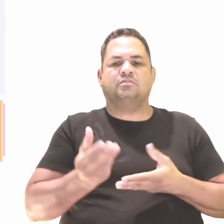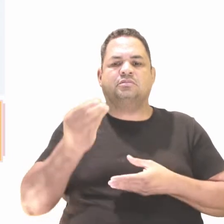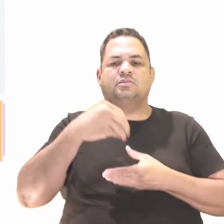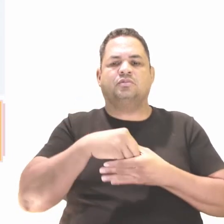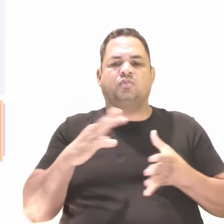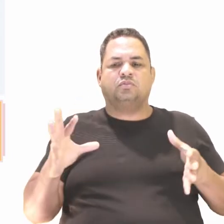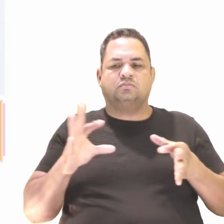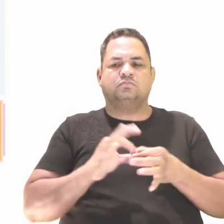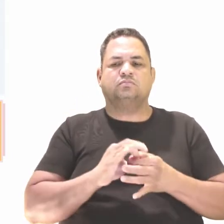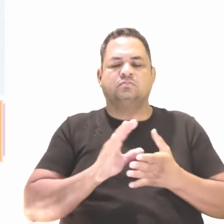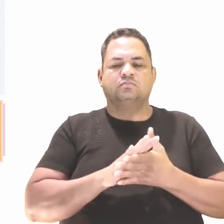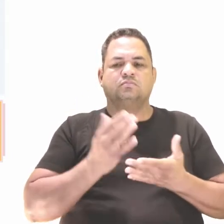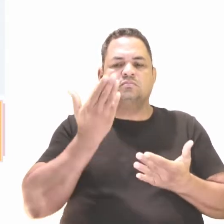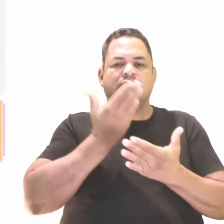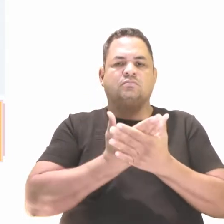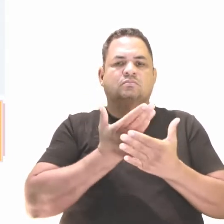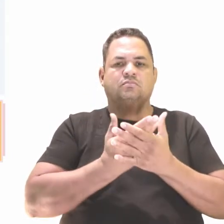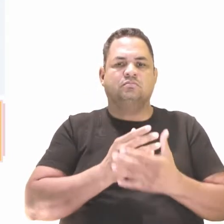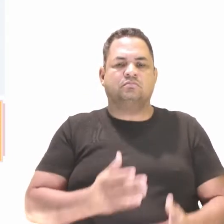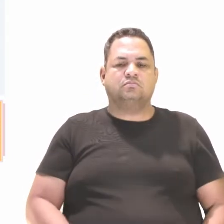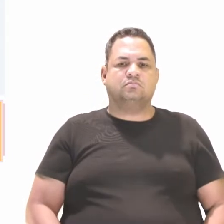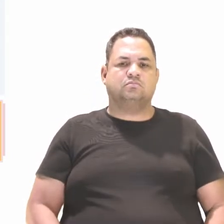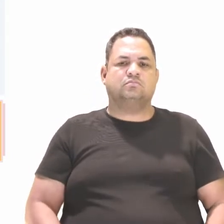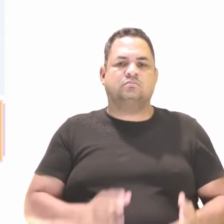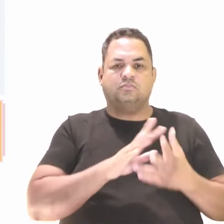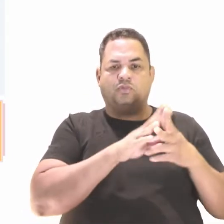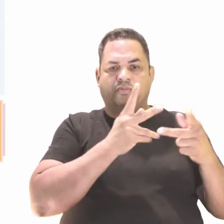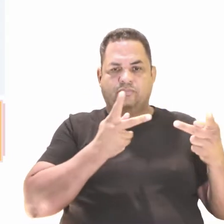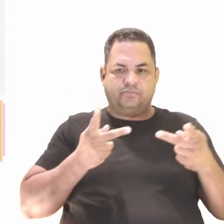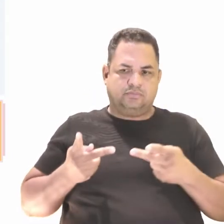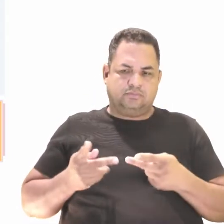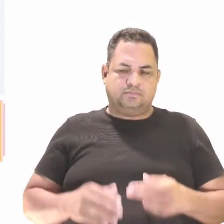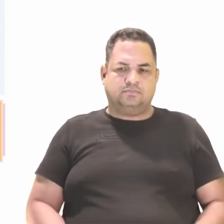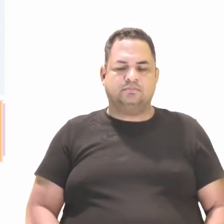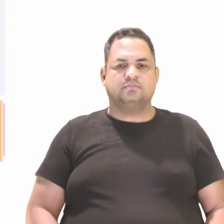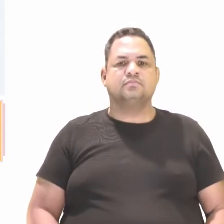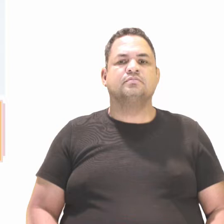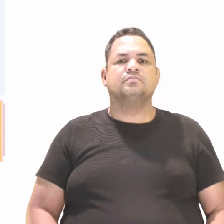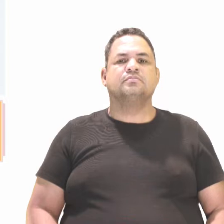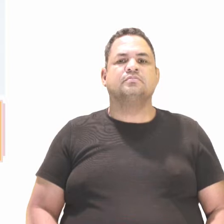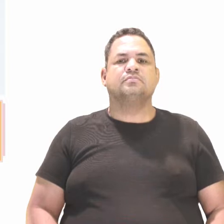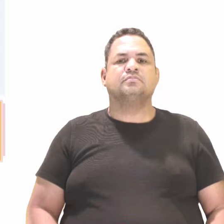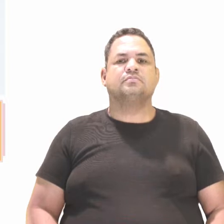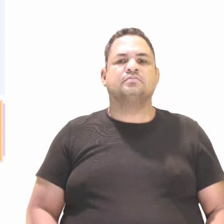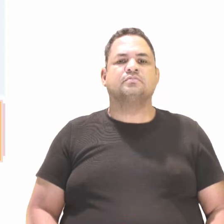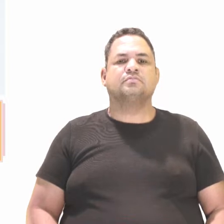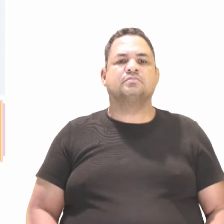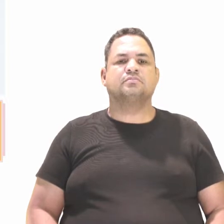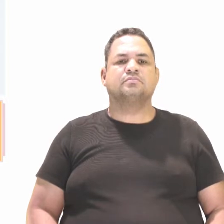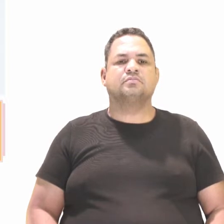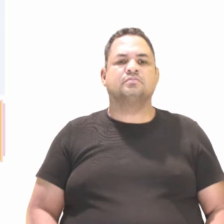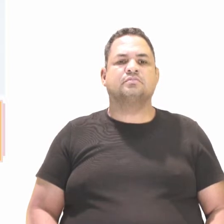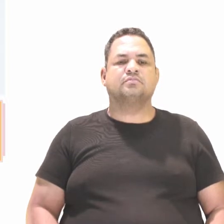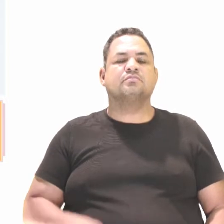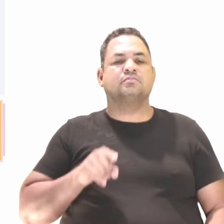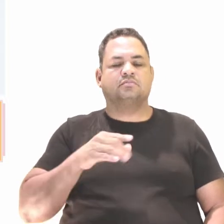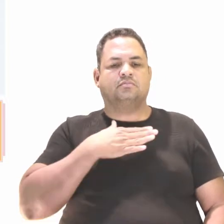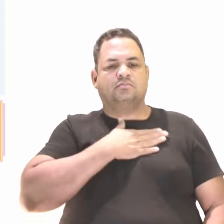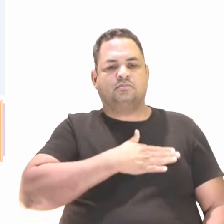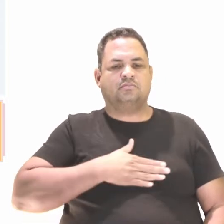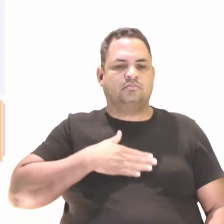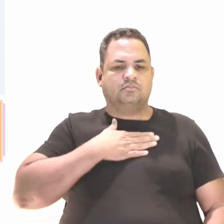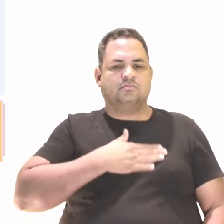na aula. O contexto foi sobre invitations, né, convites. Would you like to have lunch with me on Sunday? Você gostaria